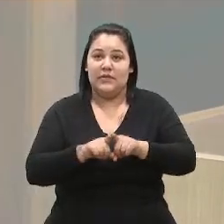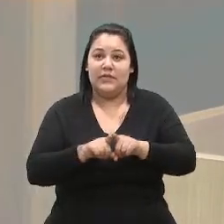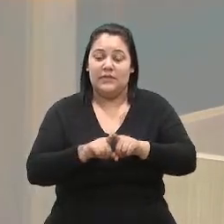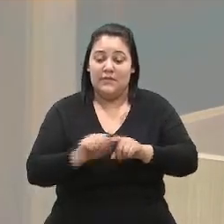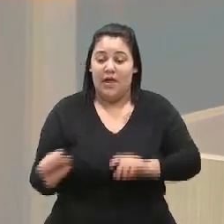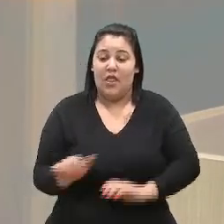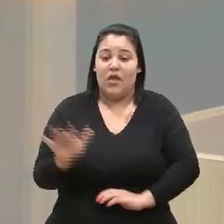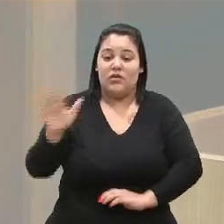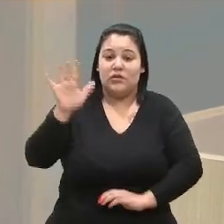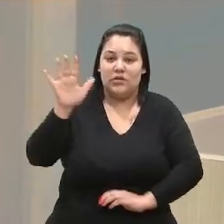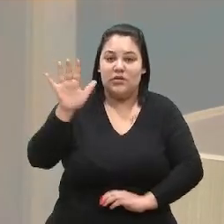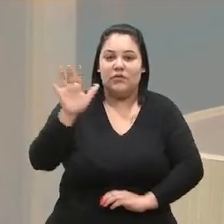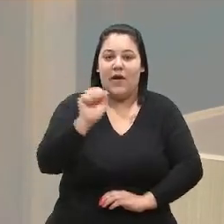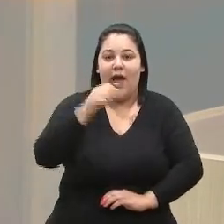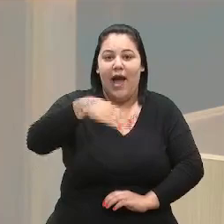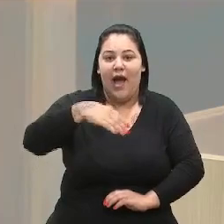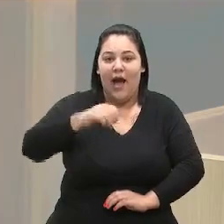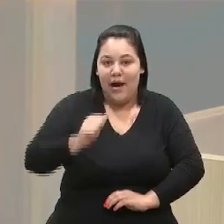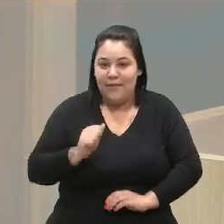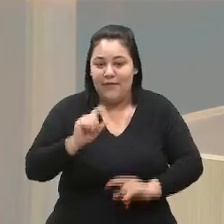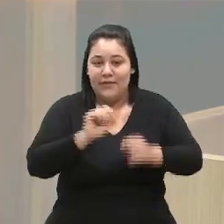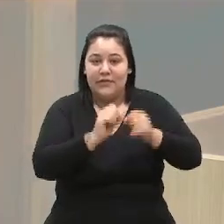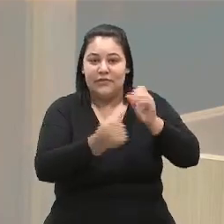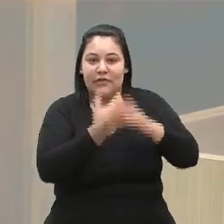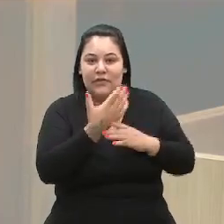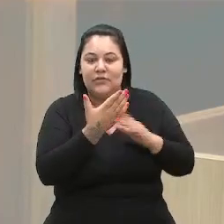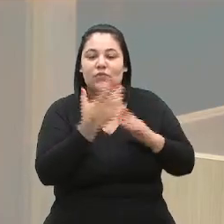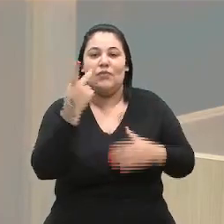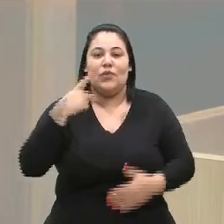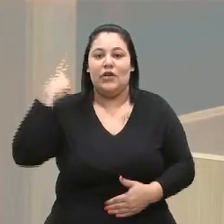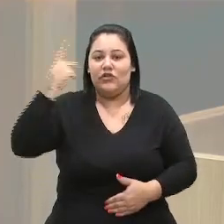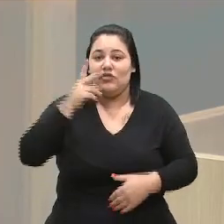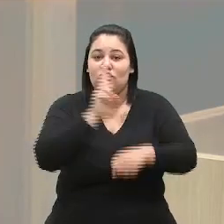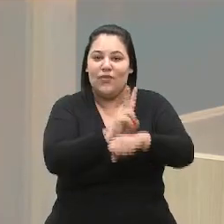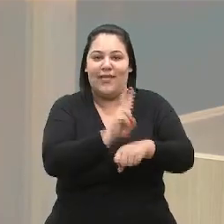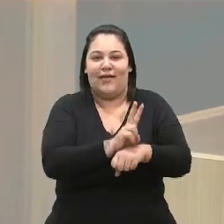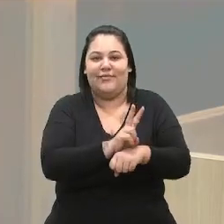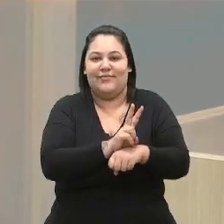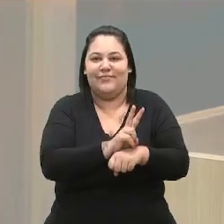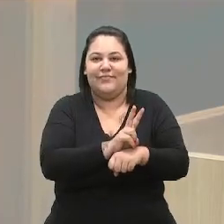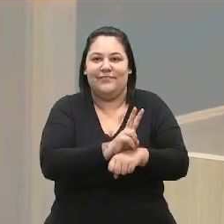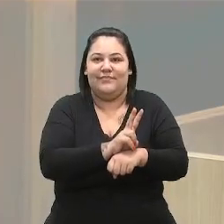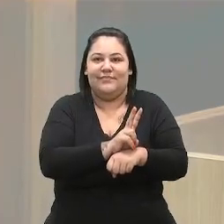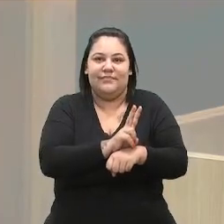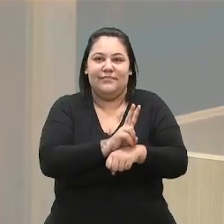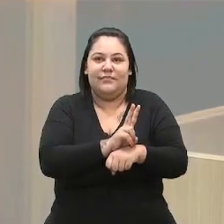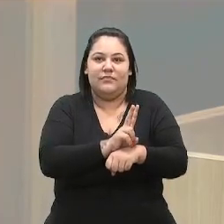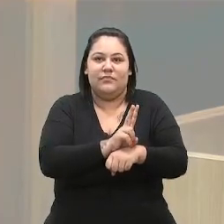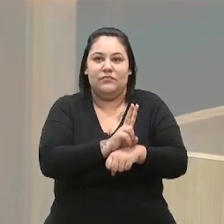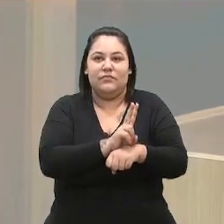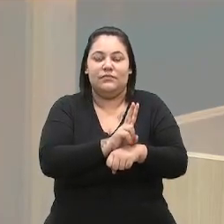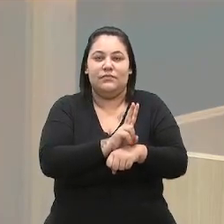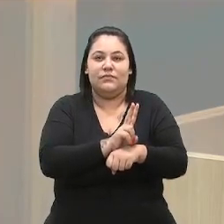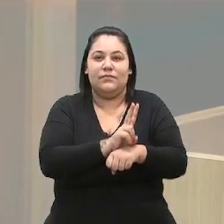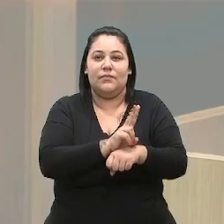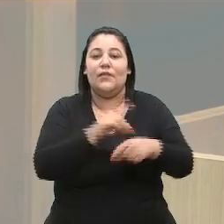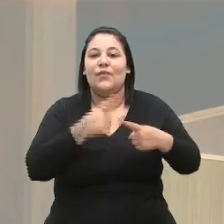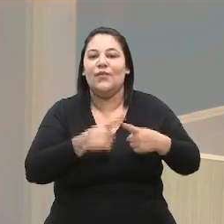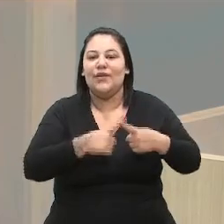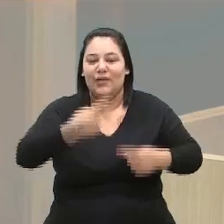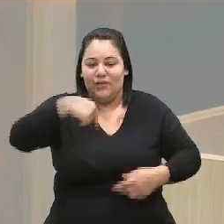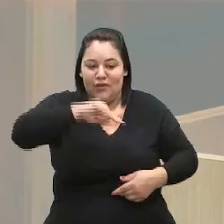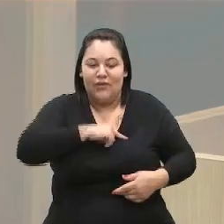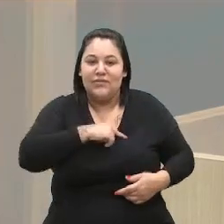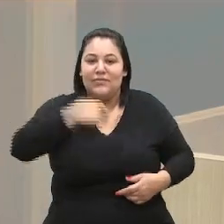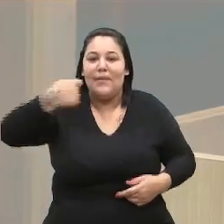AMA e propondo políticas de cuidado para quem cuida. Porque nós precisamos,